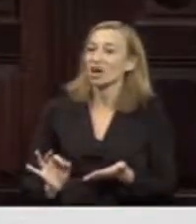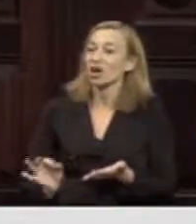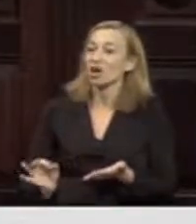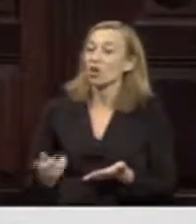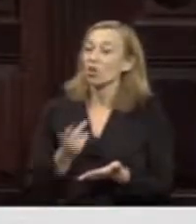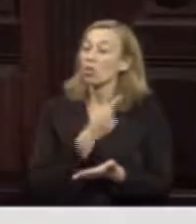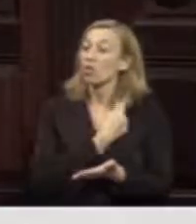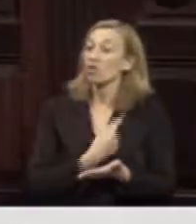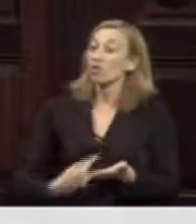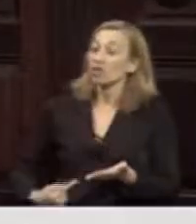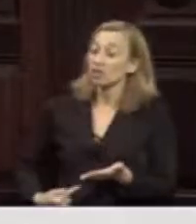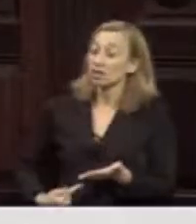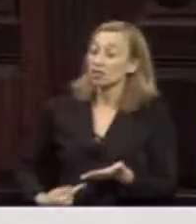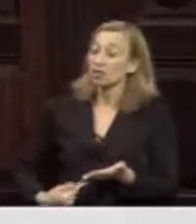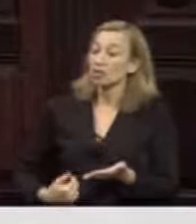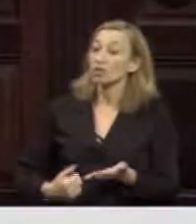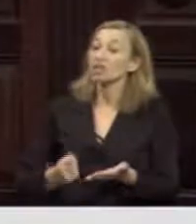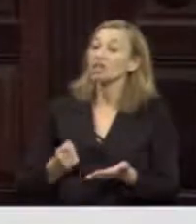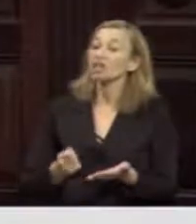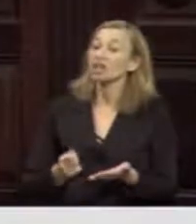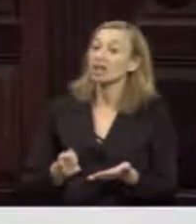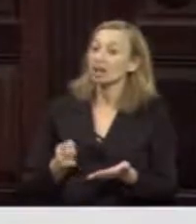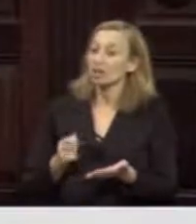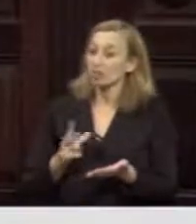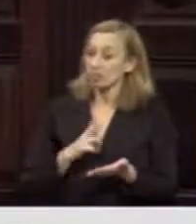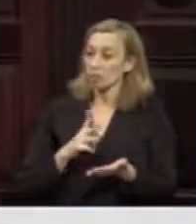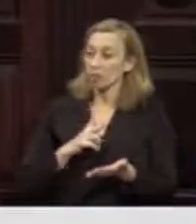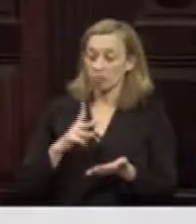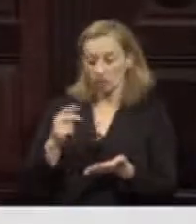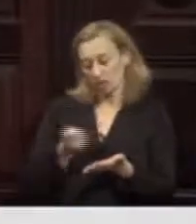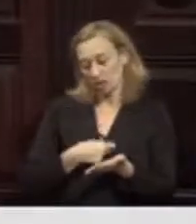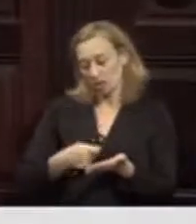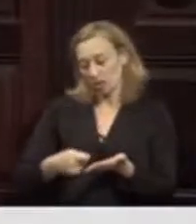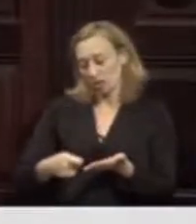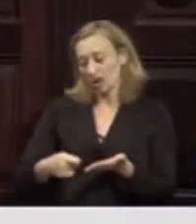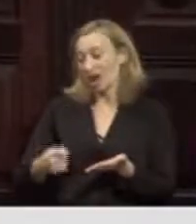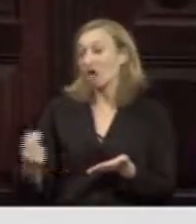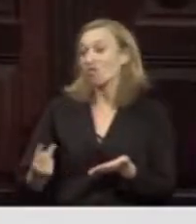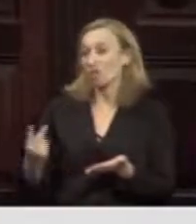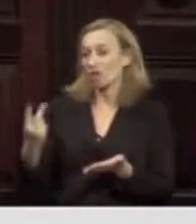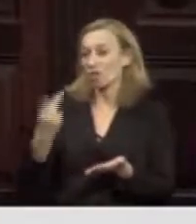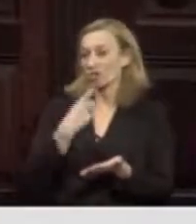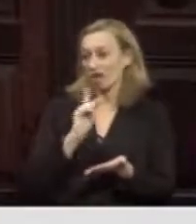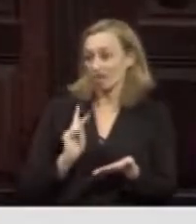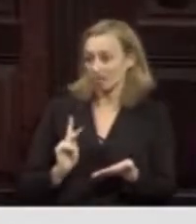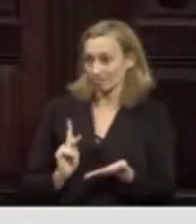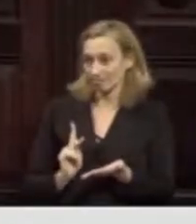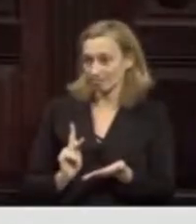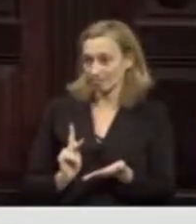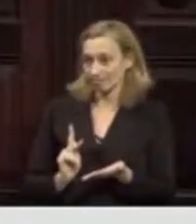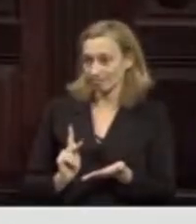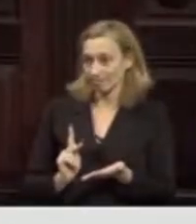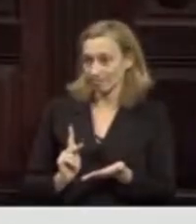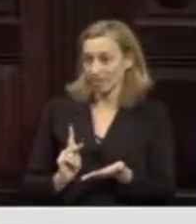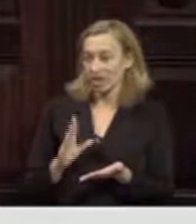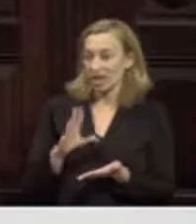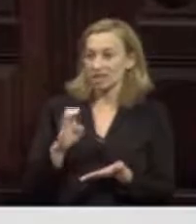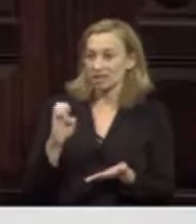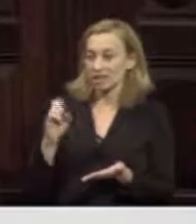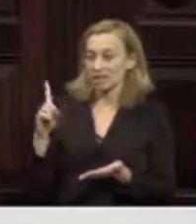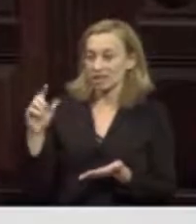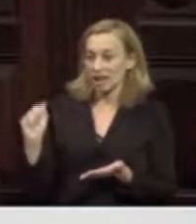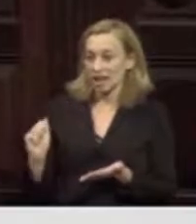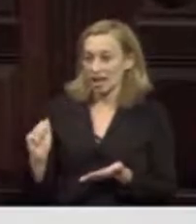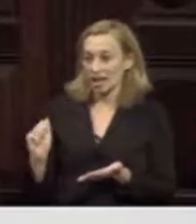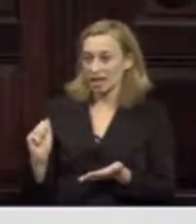exigências mínimas de um futuro operador para levar o esgoto aonde só a SEDAI leva, na Baixada Fluminense e também